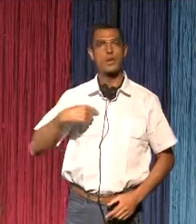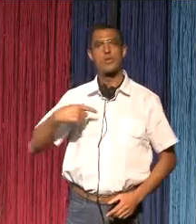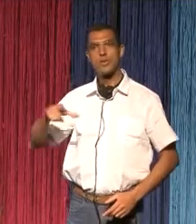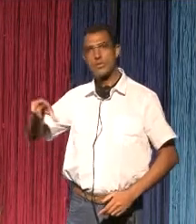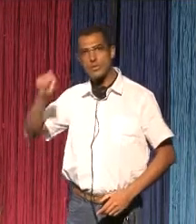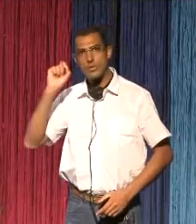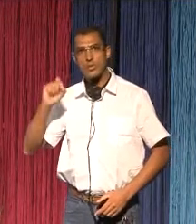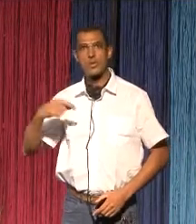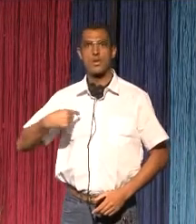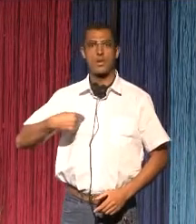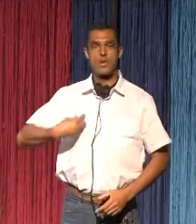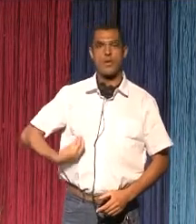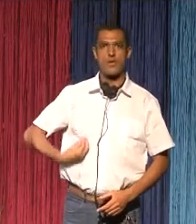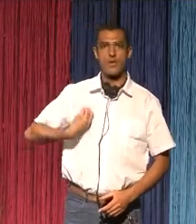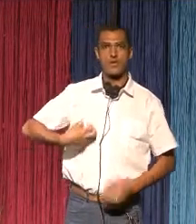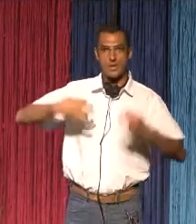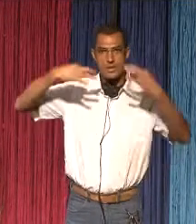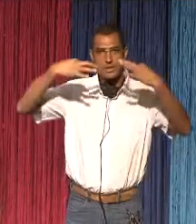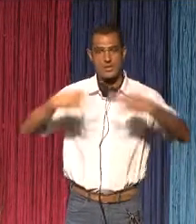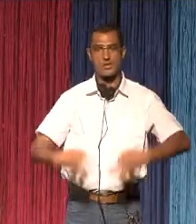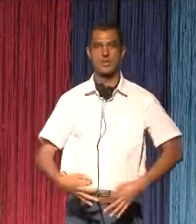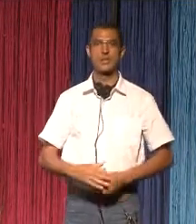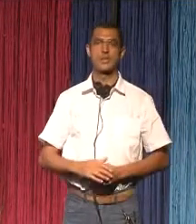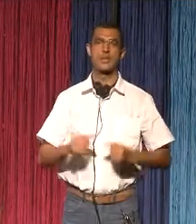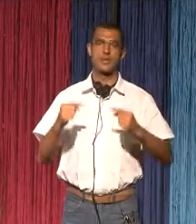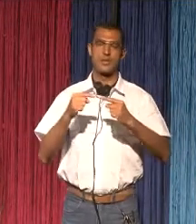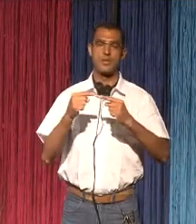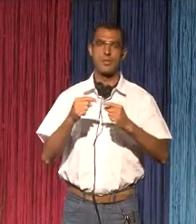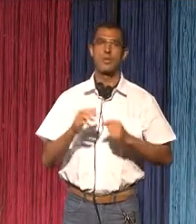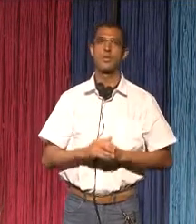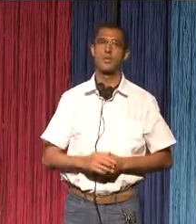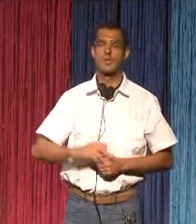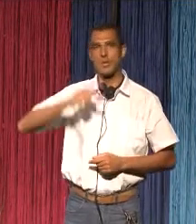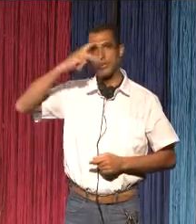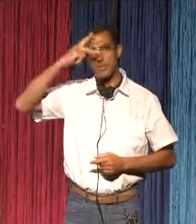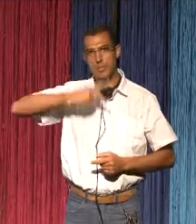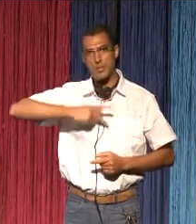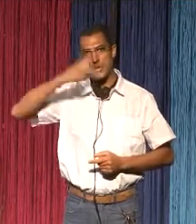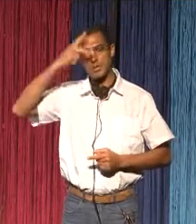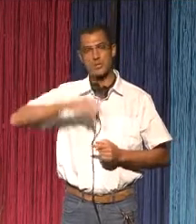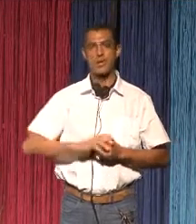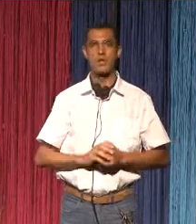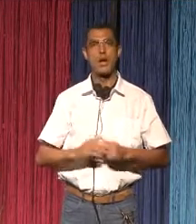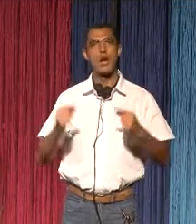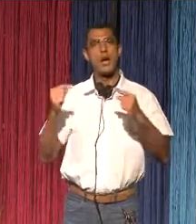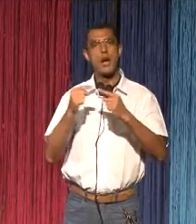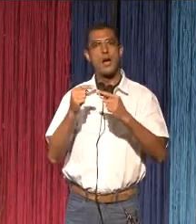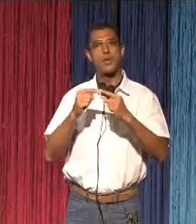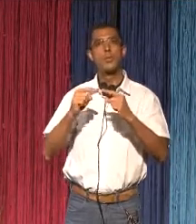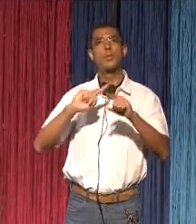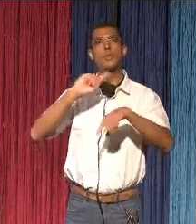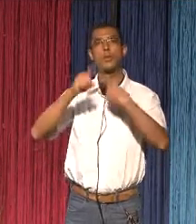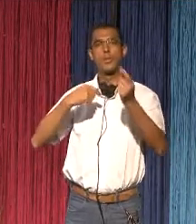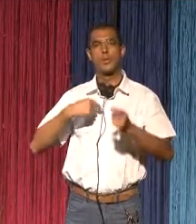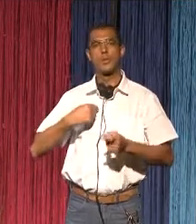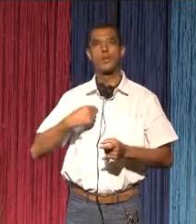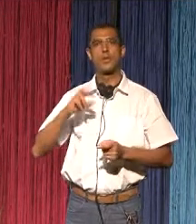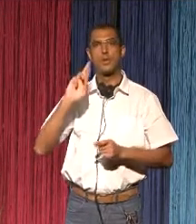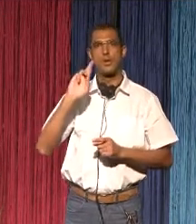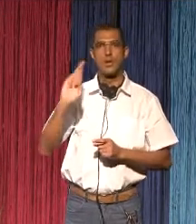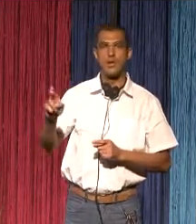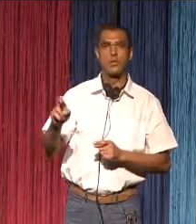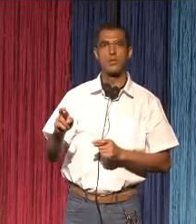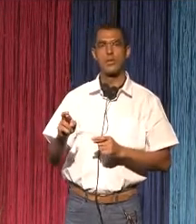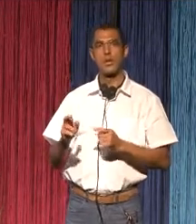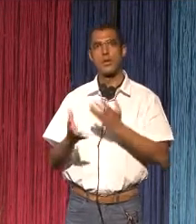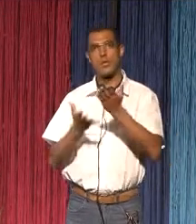vida, né? E quem diz autonomia, portanto, diz gestão, diz autogestão,